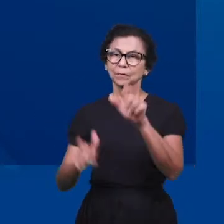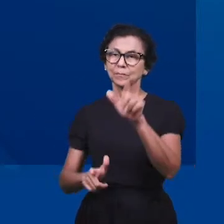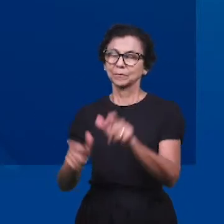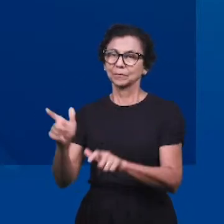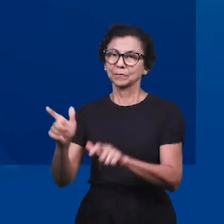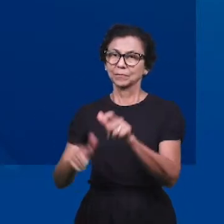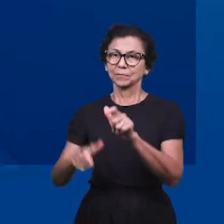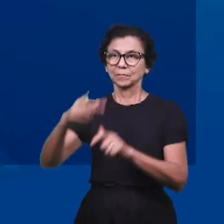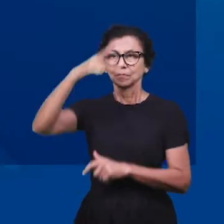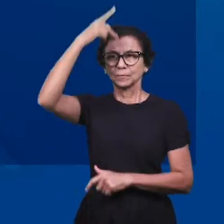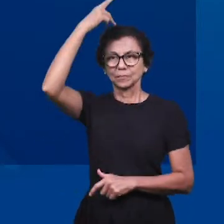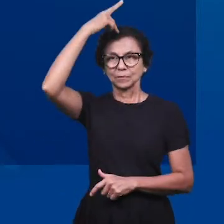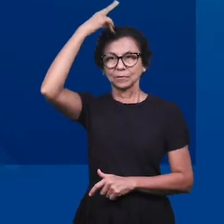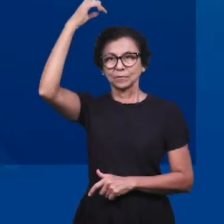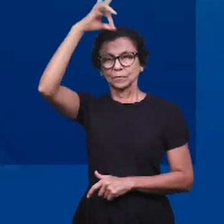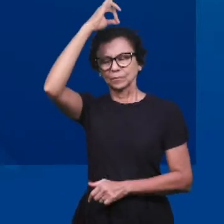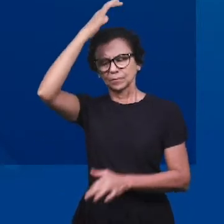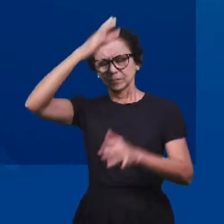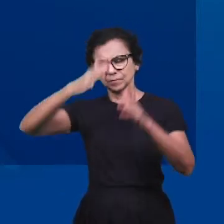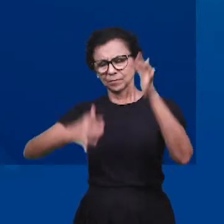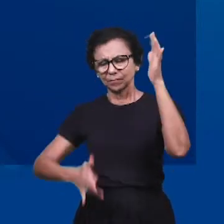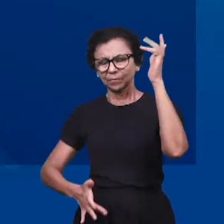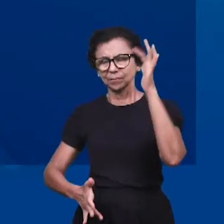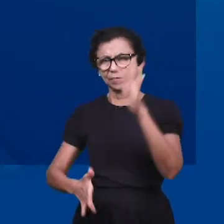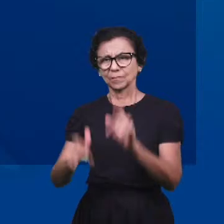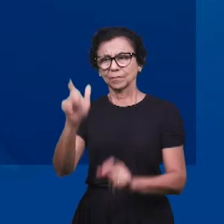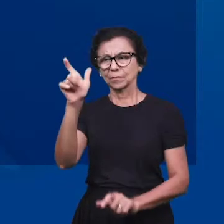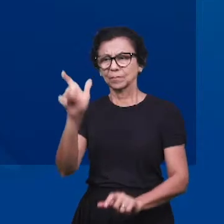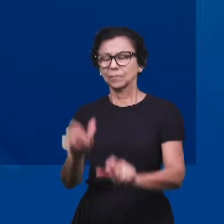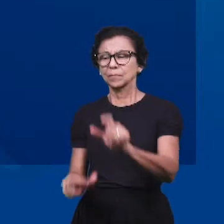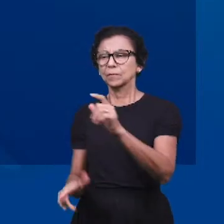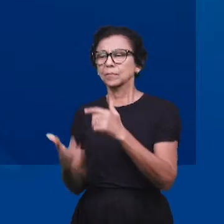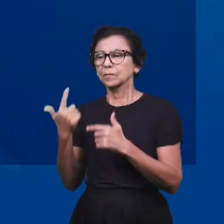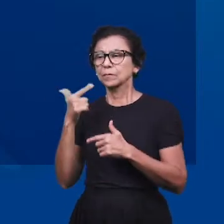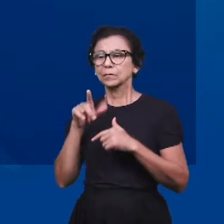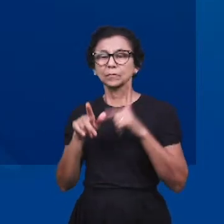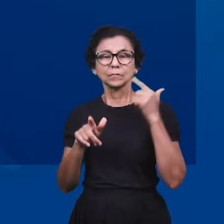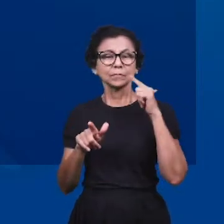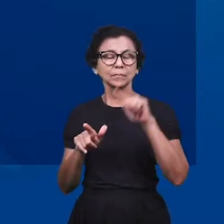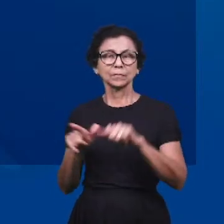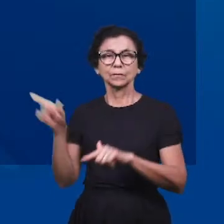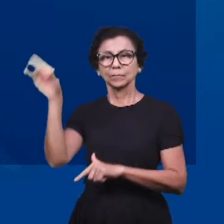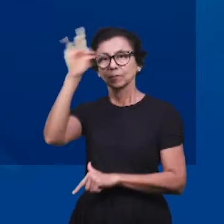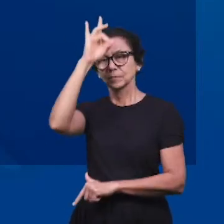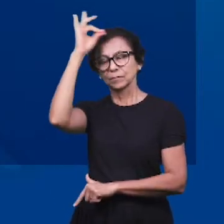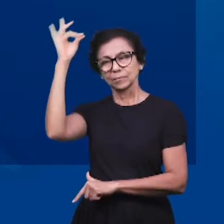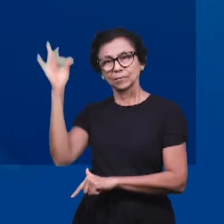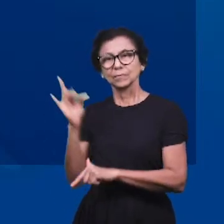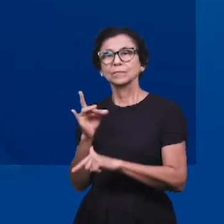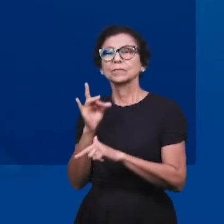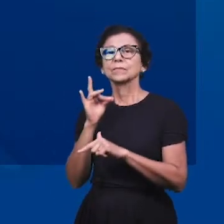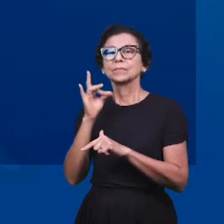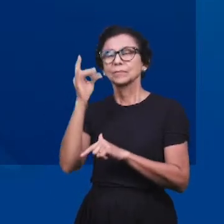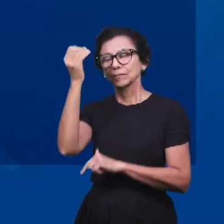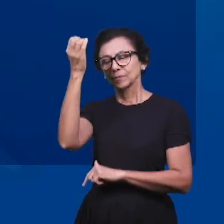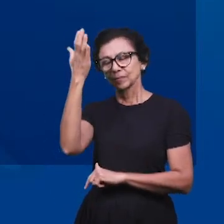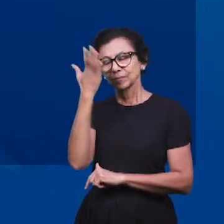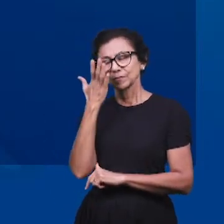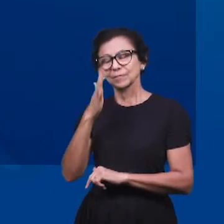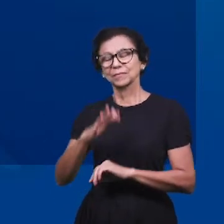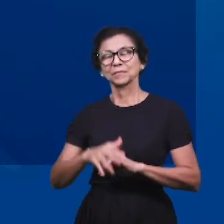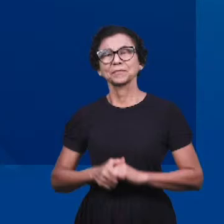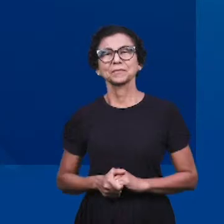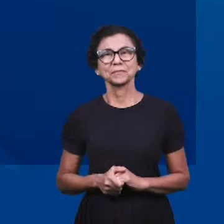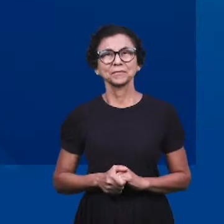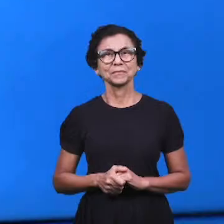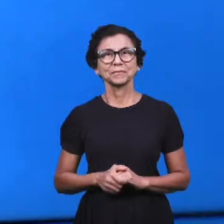e começaram a falar em outras línguas, conforme o Espírito Santo lhes concedia que falassem. A todos, a paz do